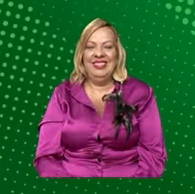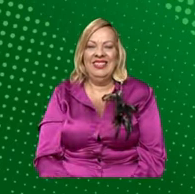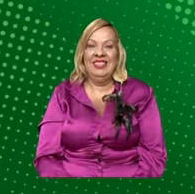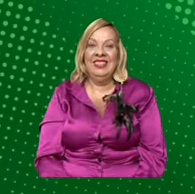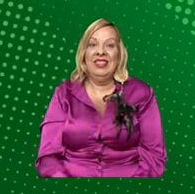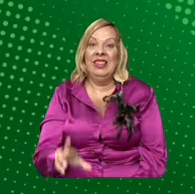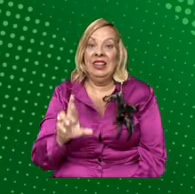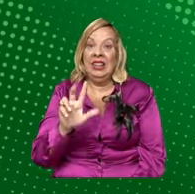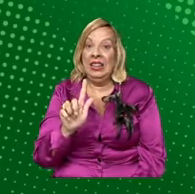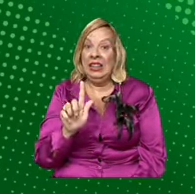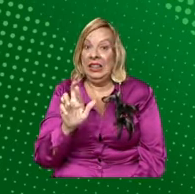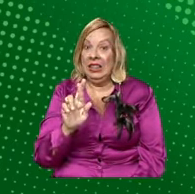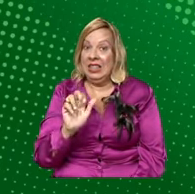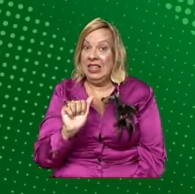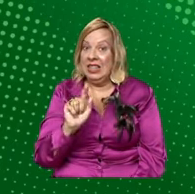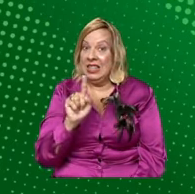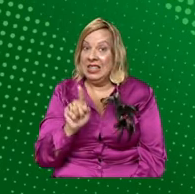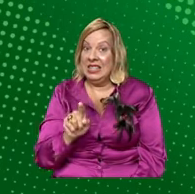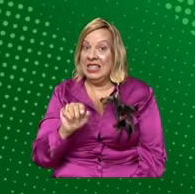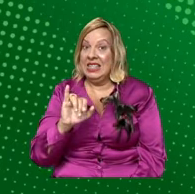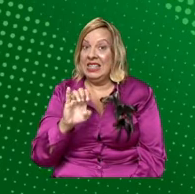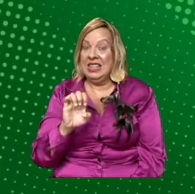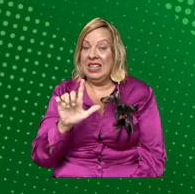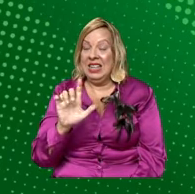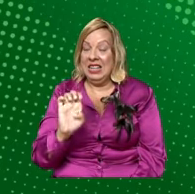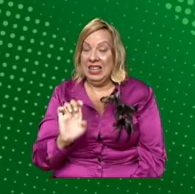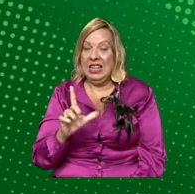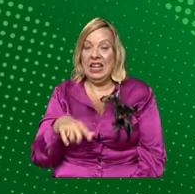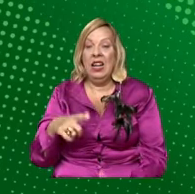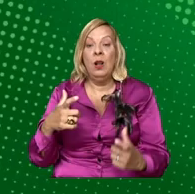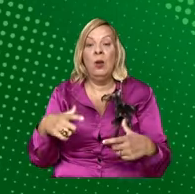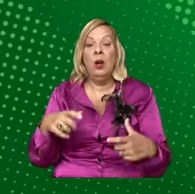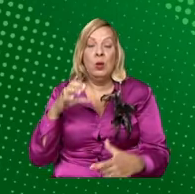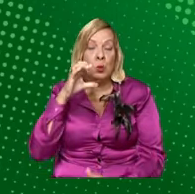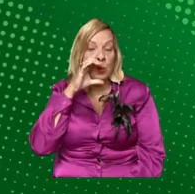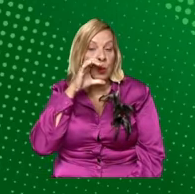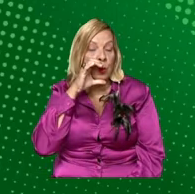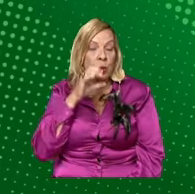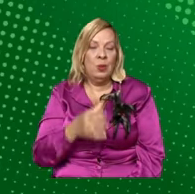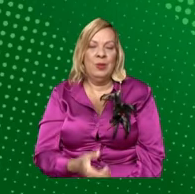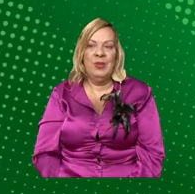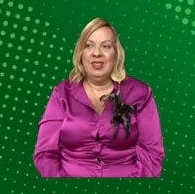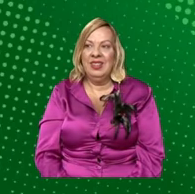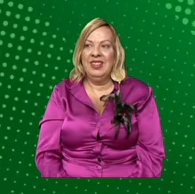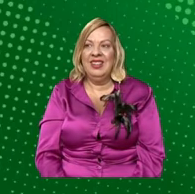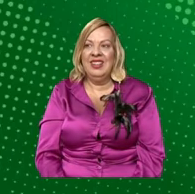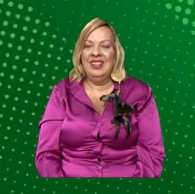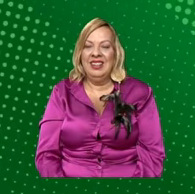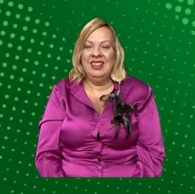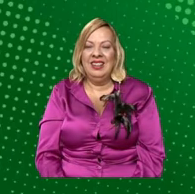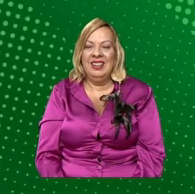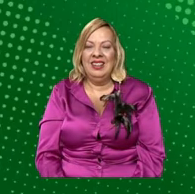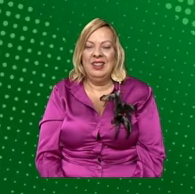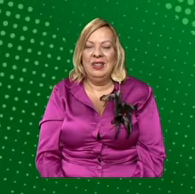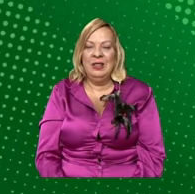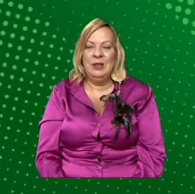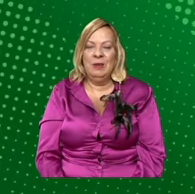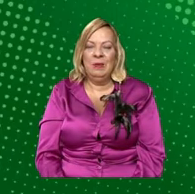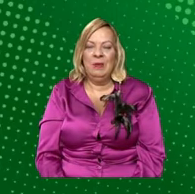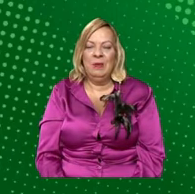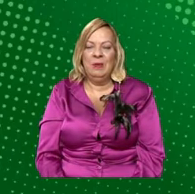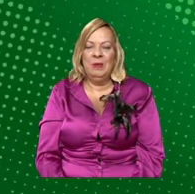0160926, Graziele. A Grazi é de Nossa Senhora do Socorro. Você viu intimidade, né? Ela faturou R$1.000